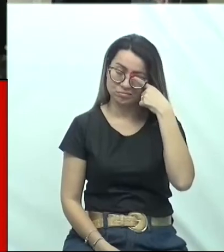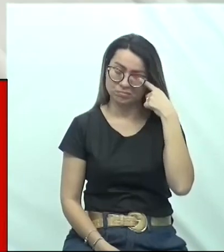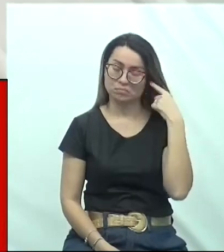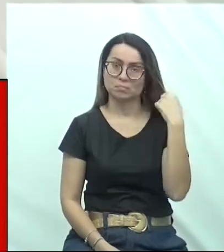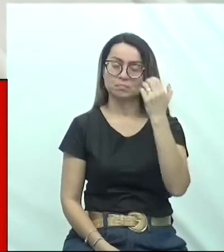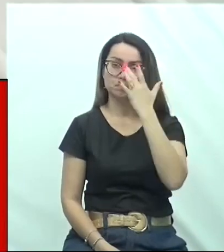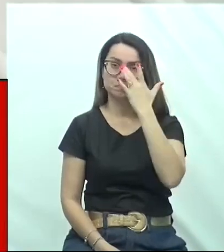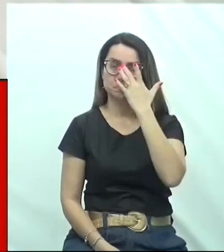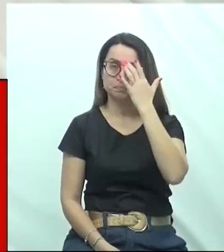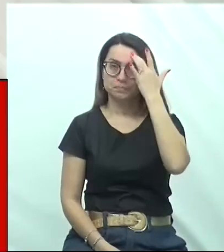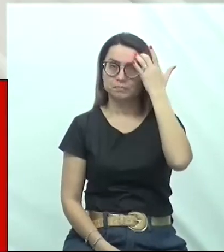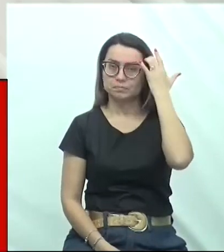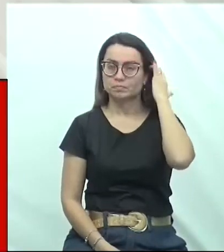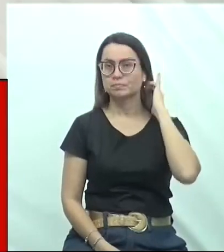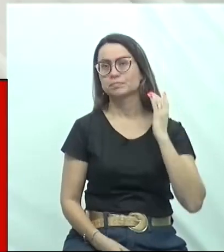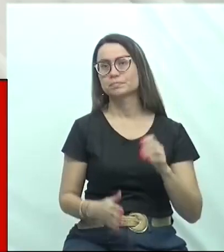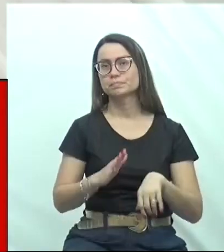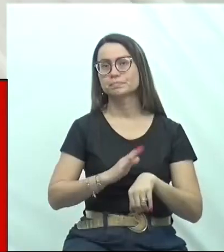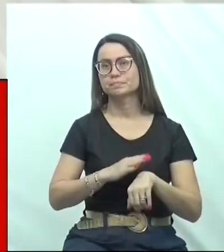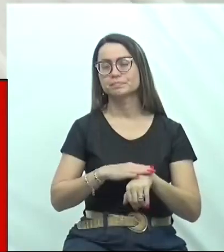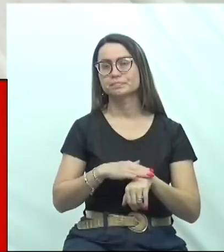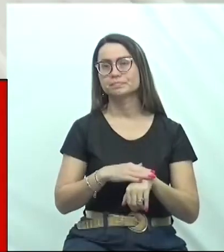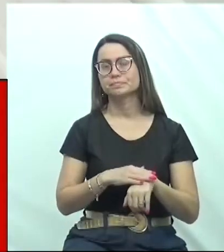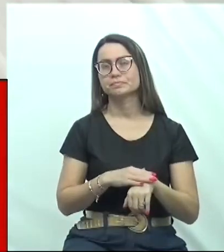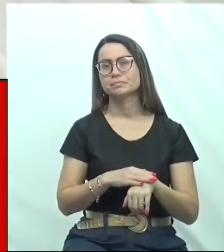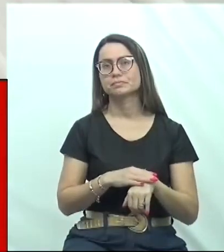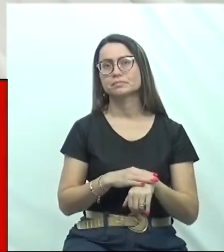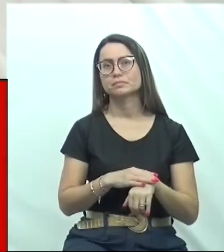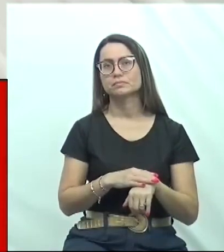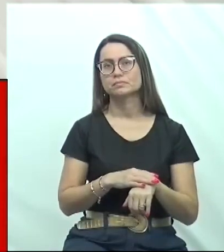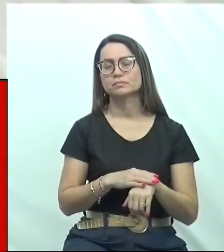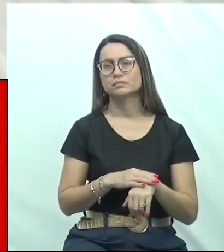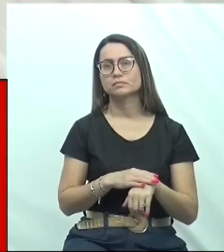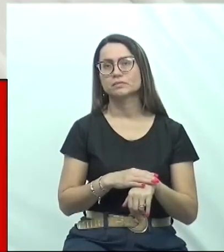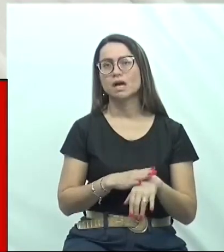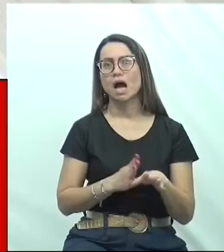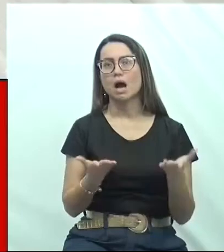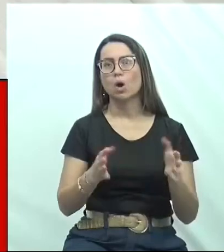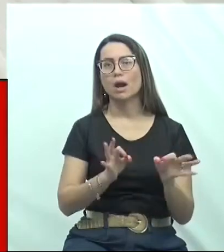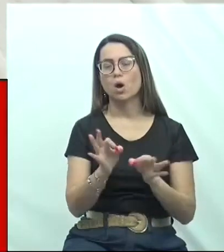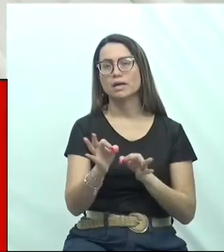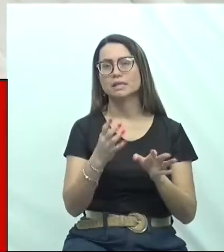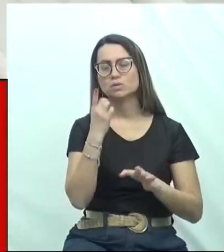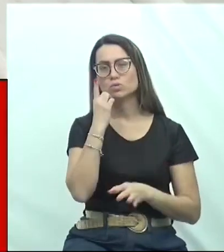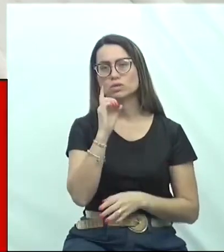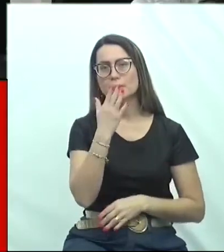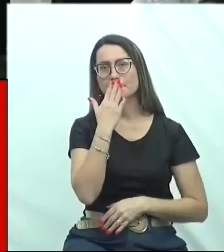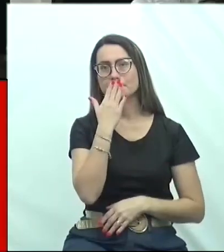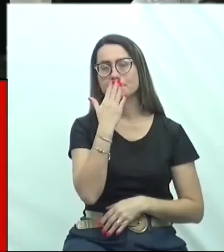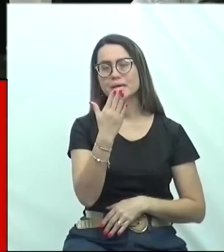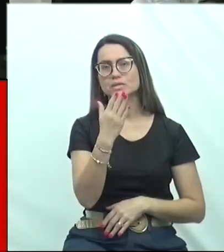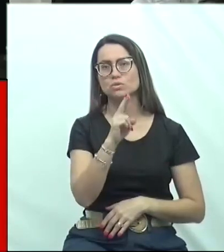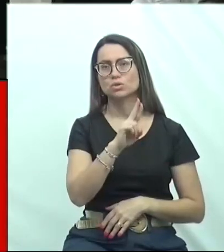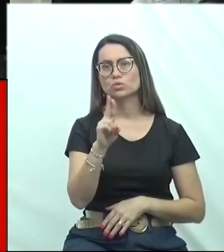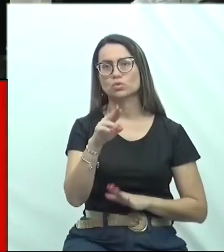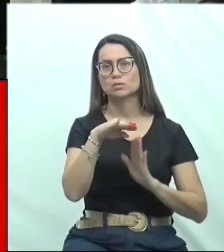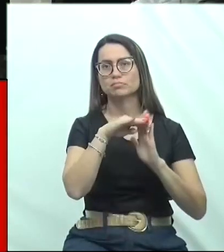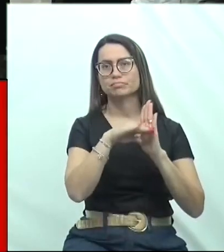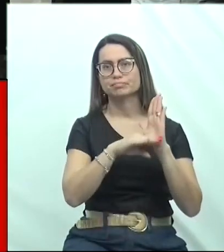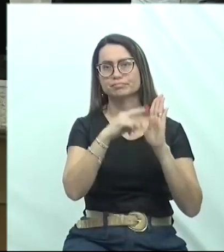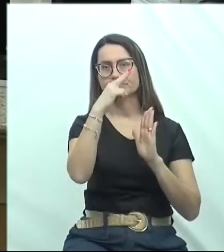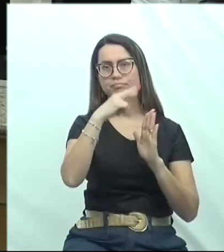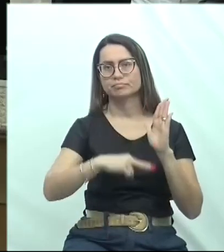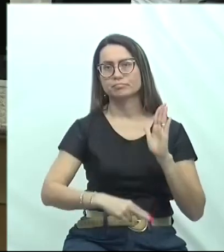Terminado o grande expediente, passamos à ordem do dia. Solicito os senhores vereadores que façam a confirmação do